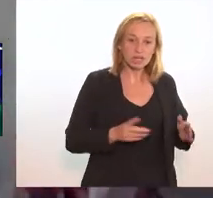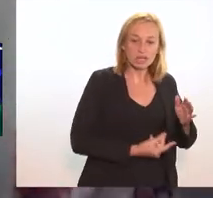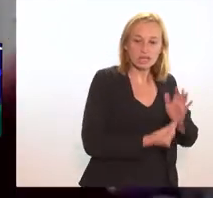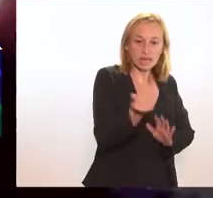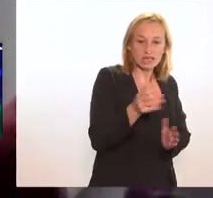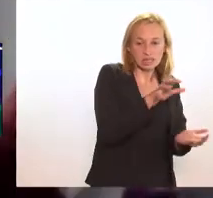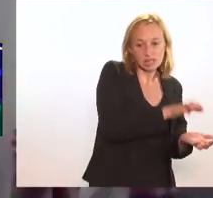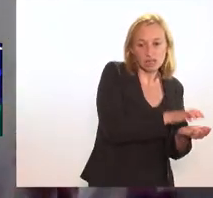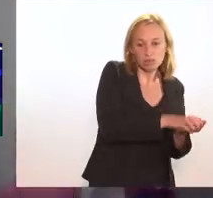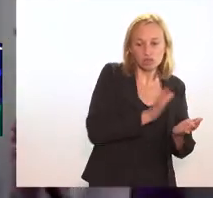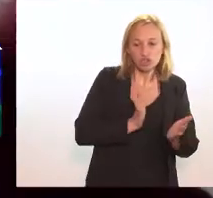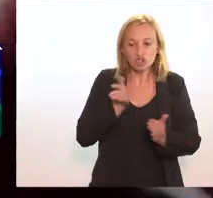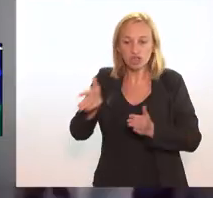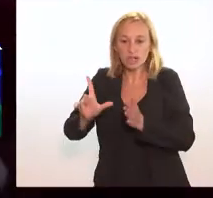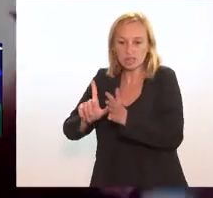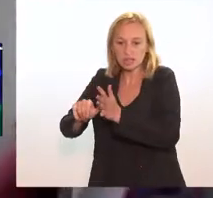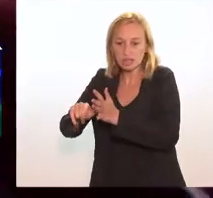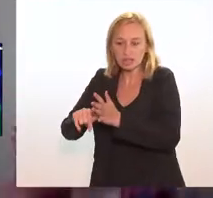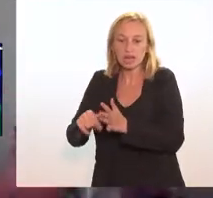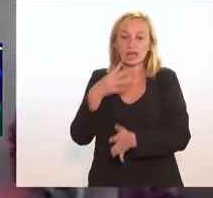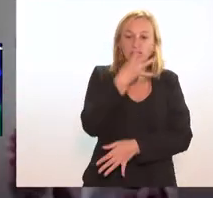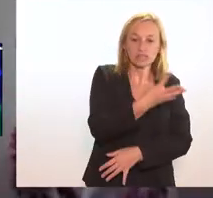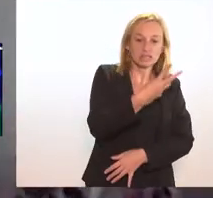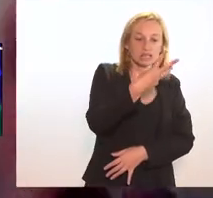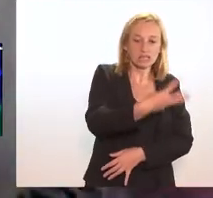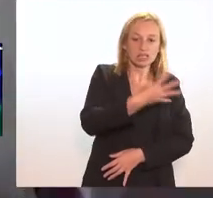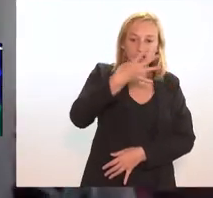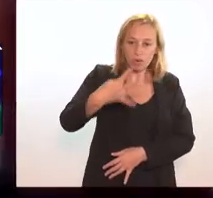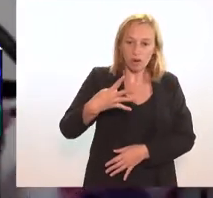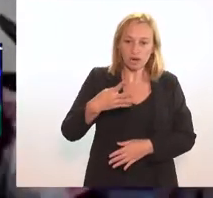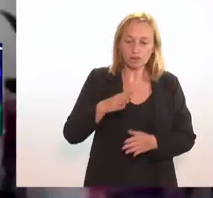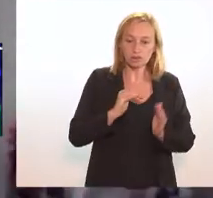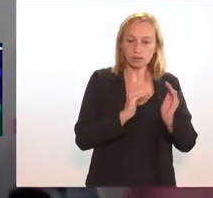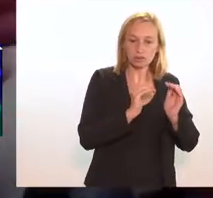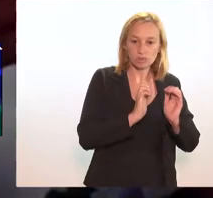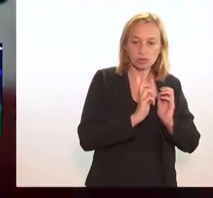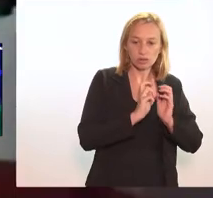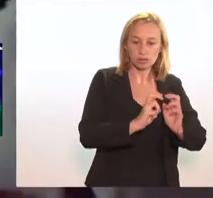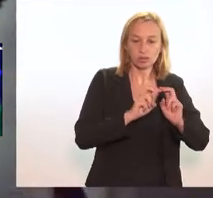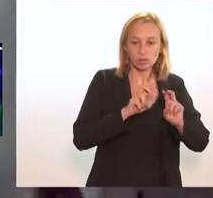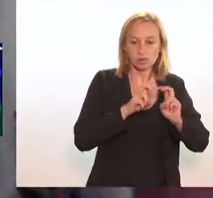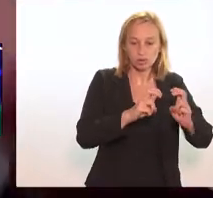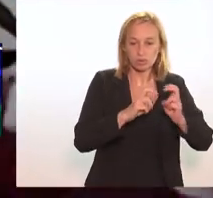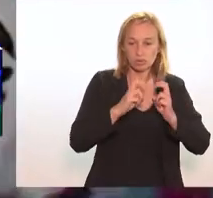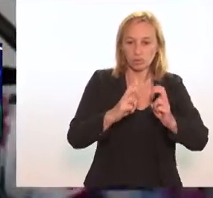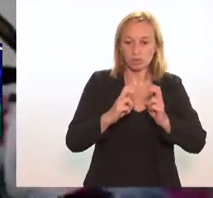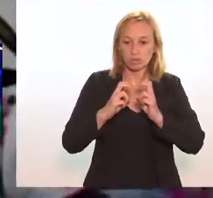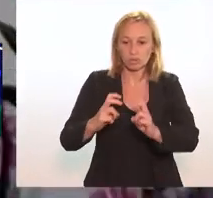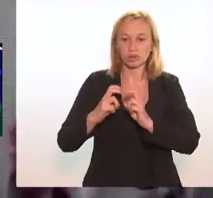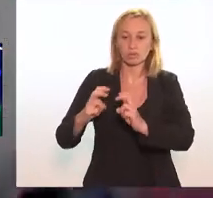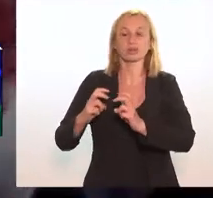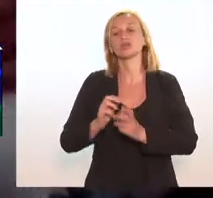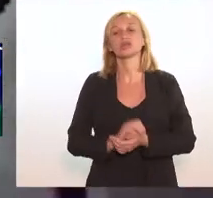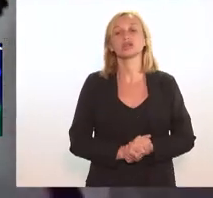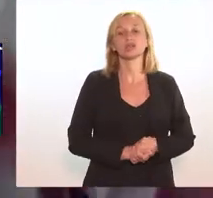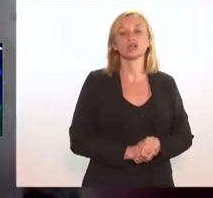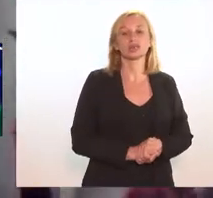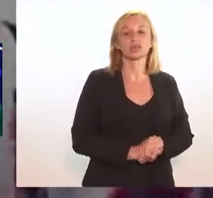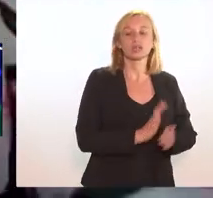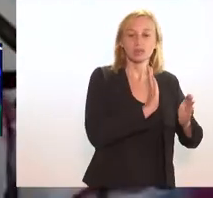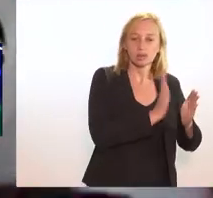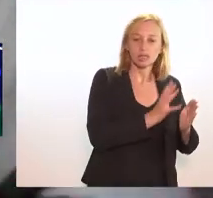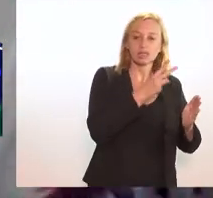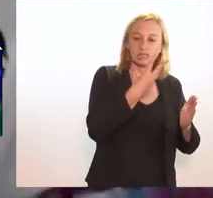quê? Porque a Supervia para agora em 34 estações. Antes, expresso, que ela tem que sair de Santa Cruz direto para Central do Brasil. Agora vai parando